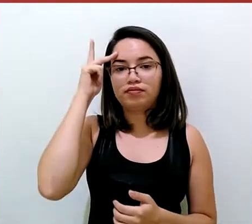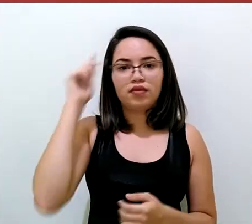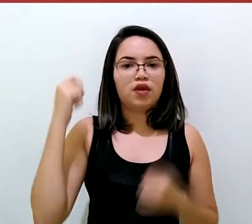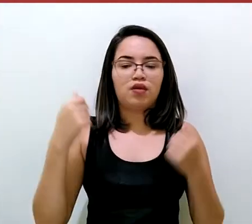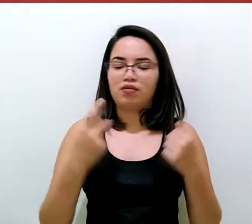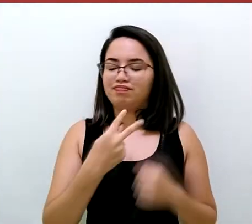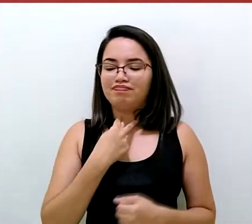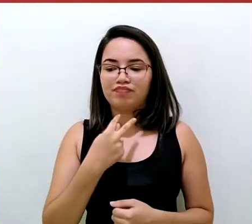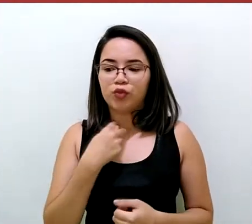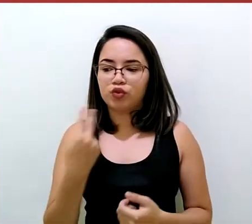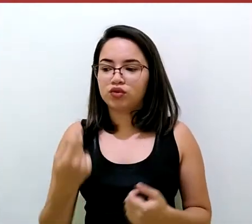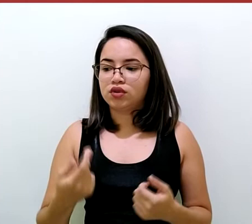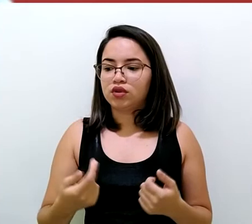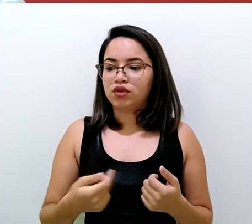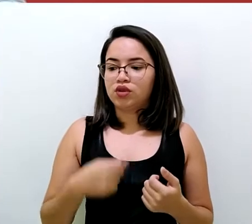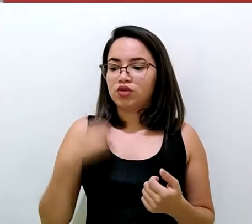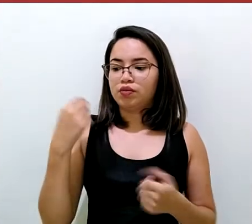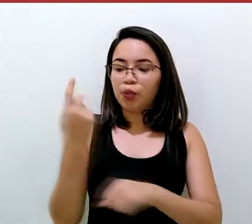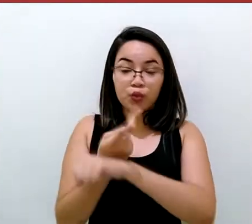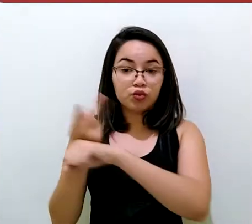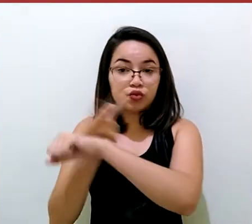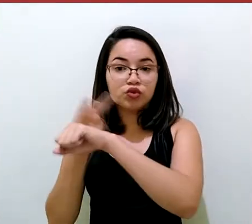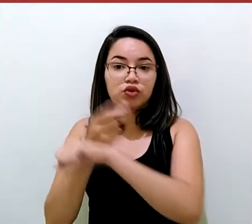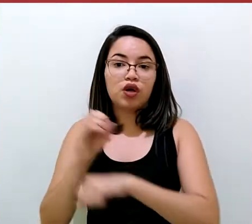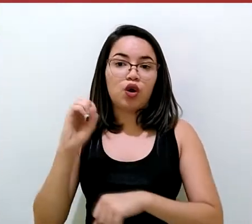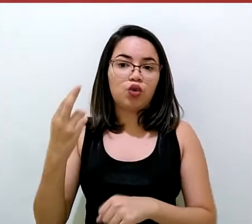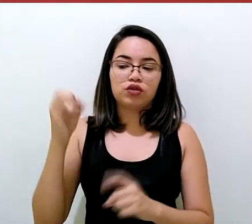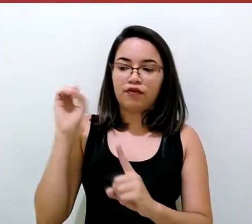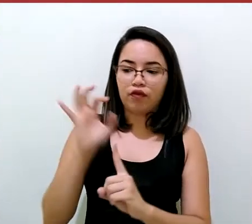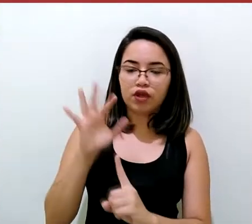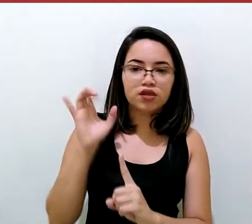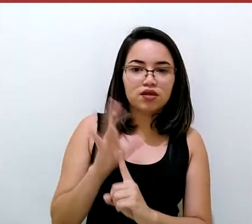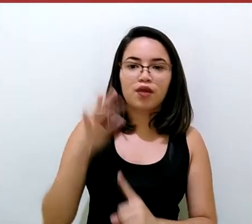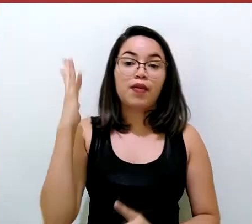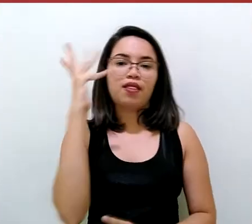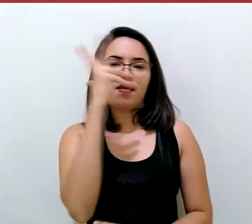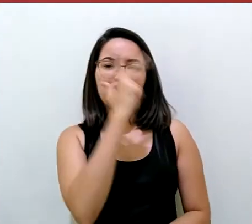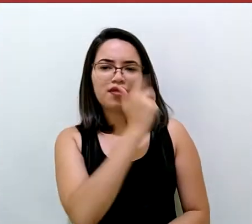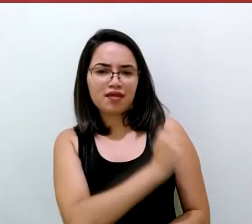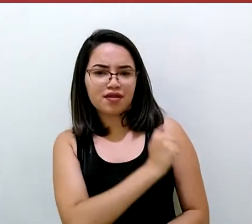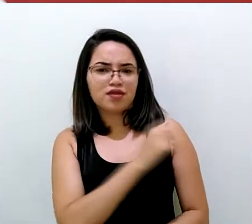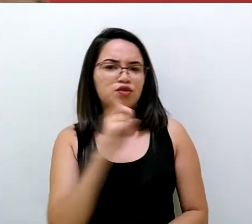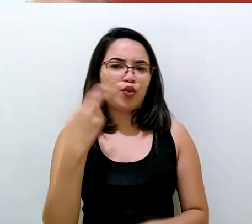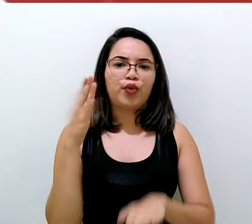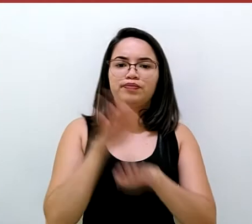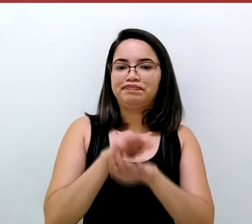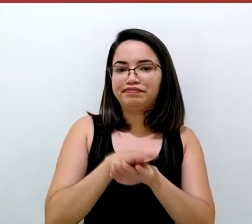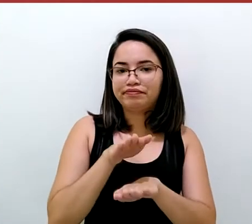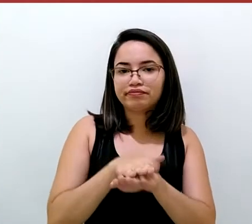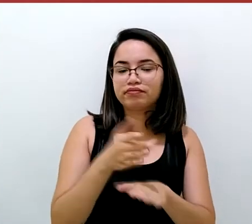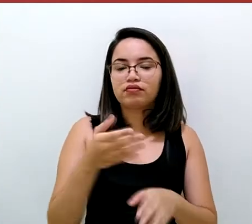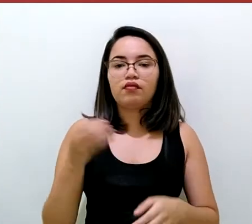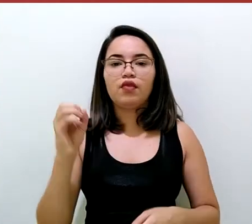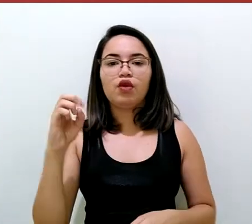não devem buscar ou serem influenciados pela beleza simplesmente, ou